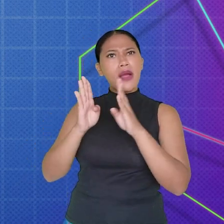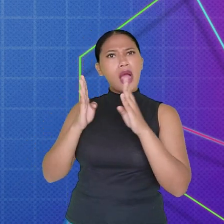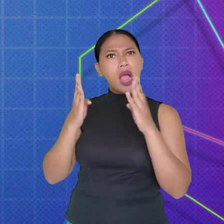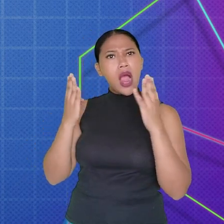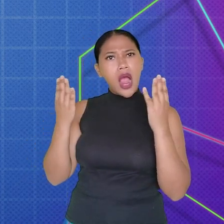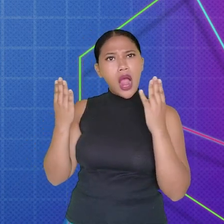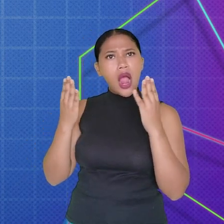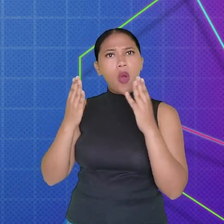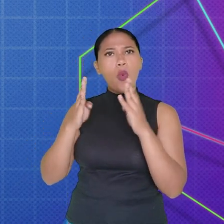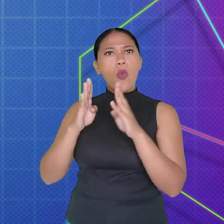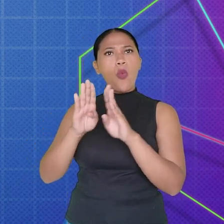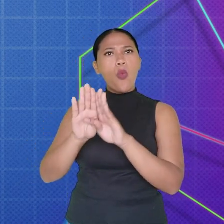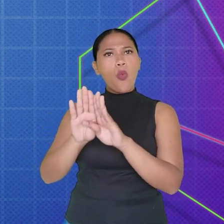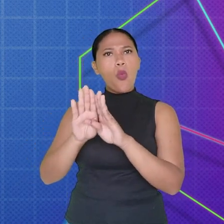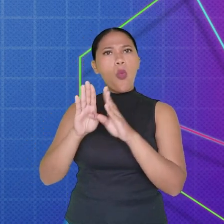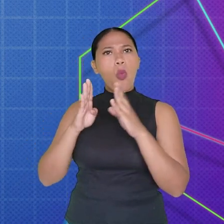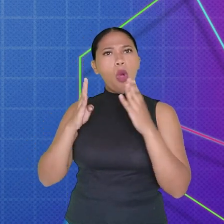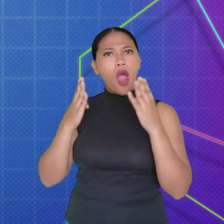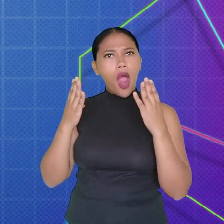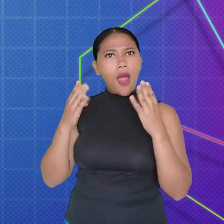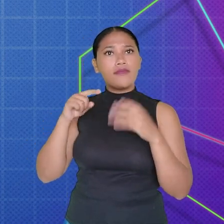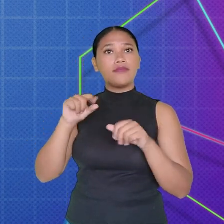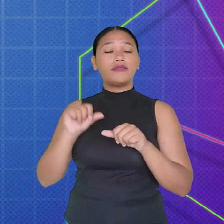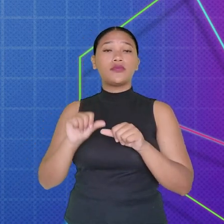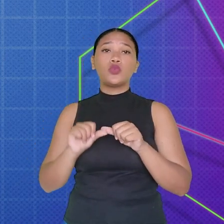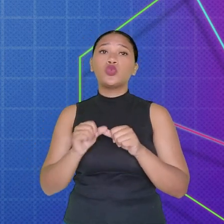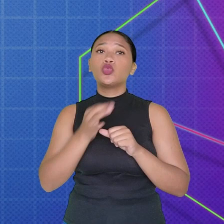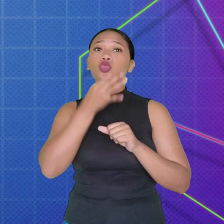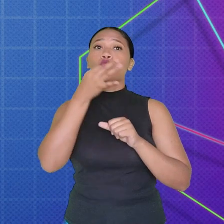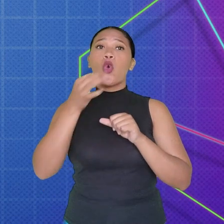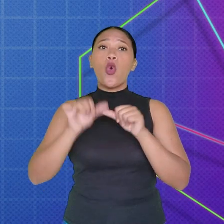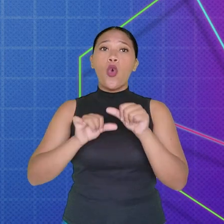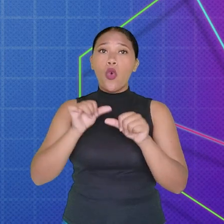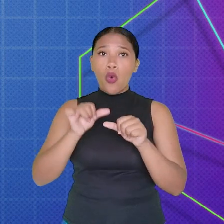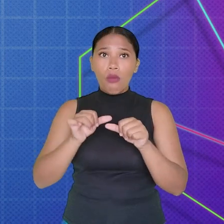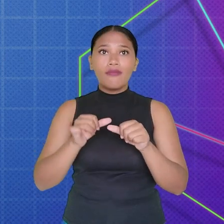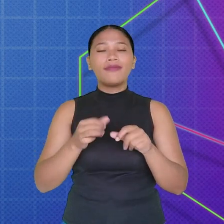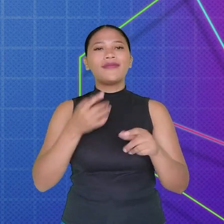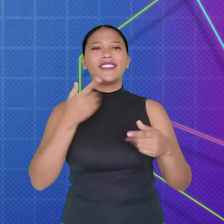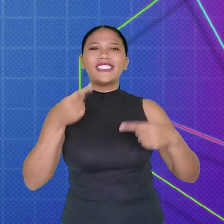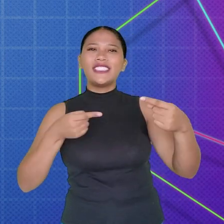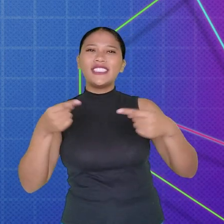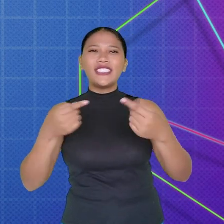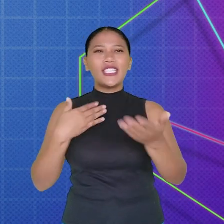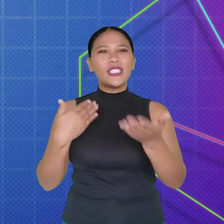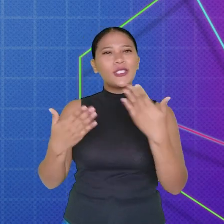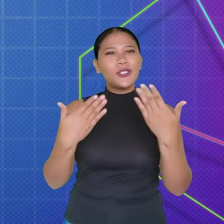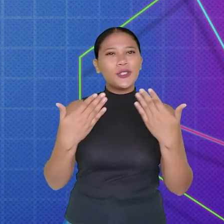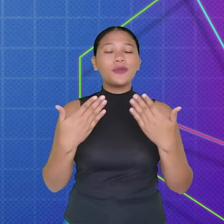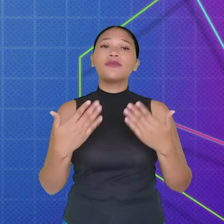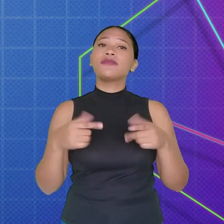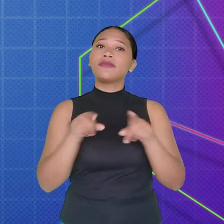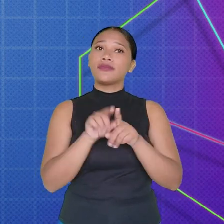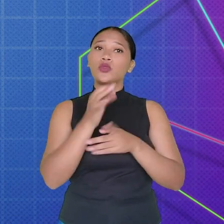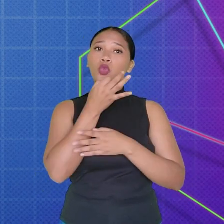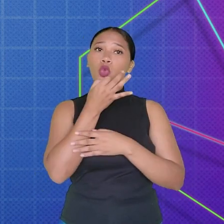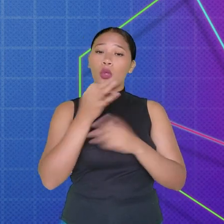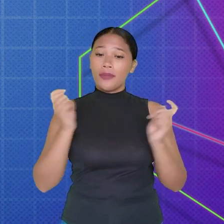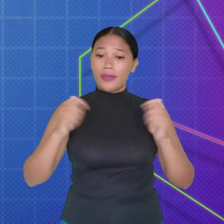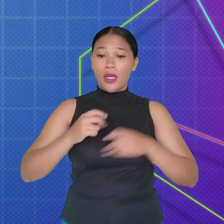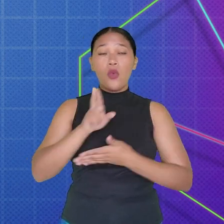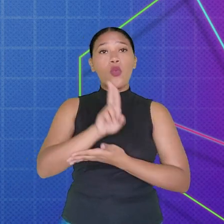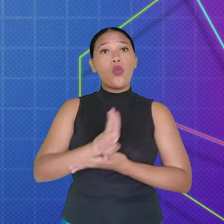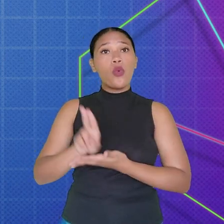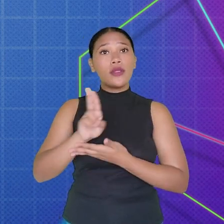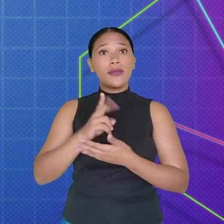abrindo. Isso ajuda a criar uma experiência mais imersiva para o jogador. Diálogos. O evento de som também pode